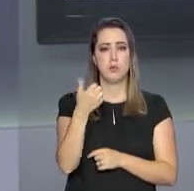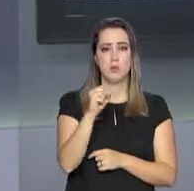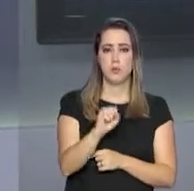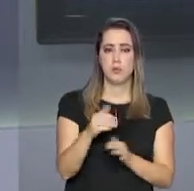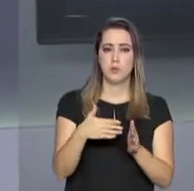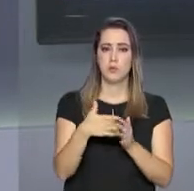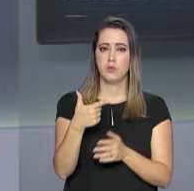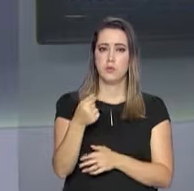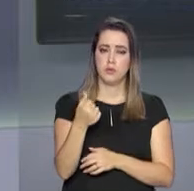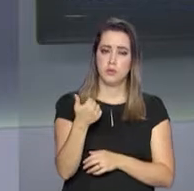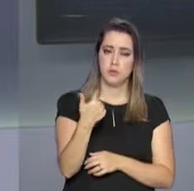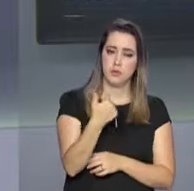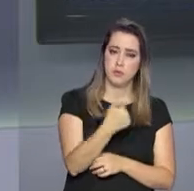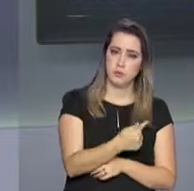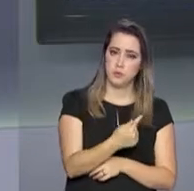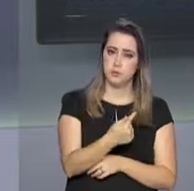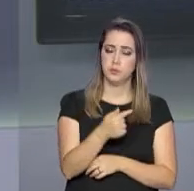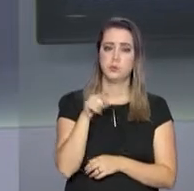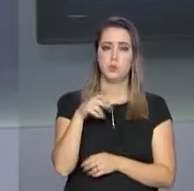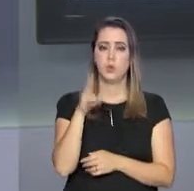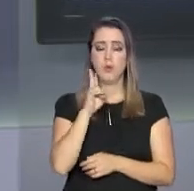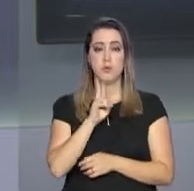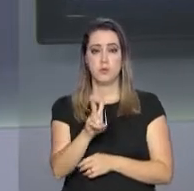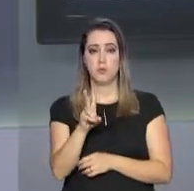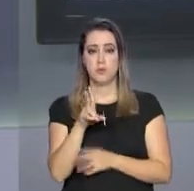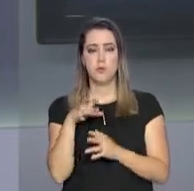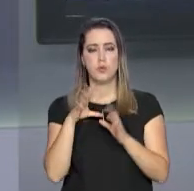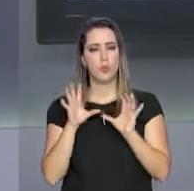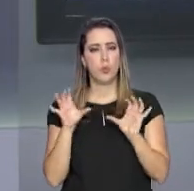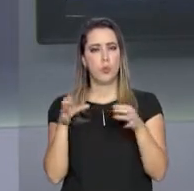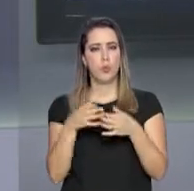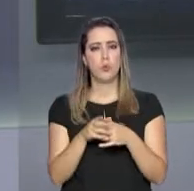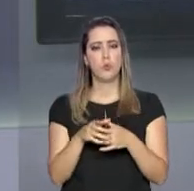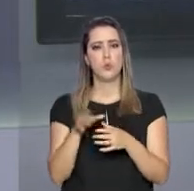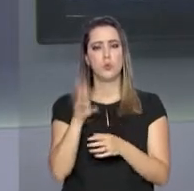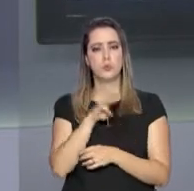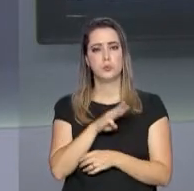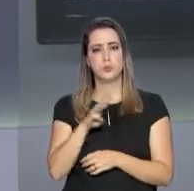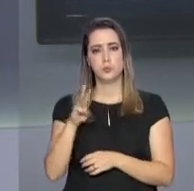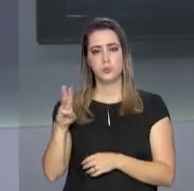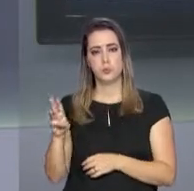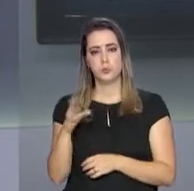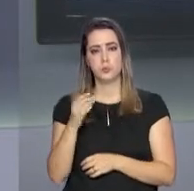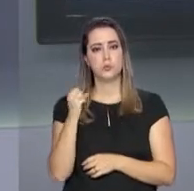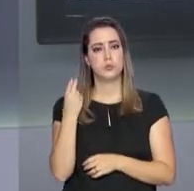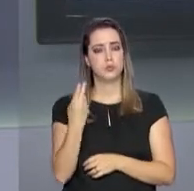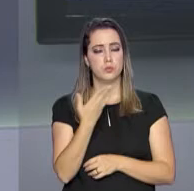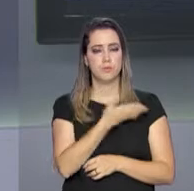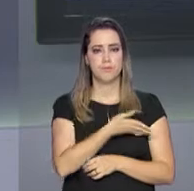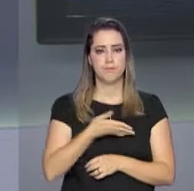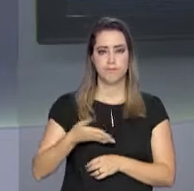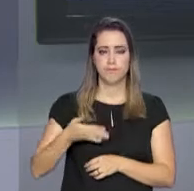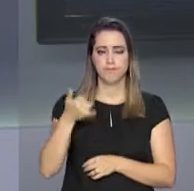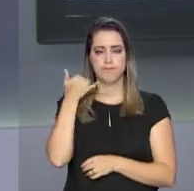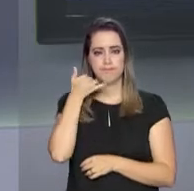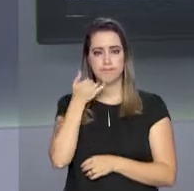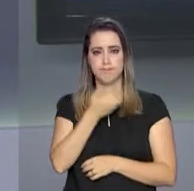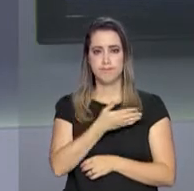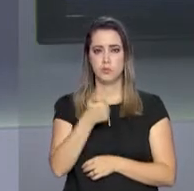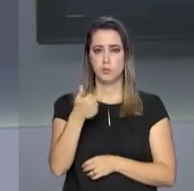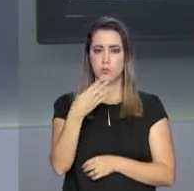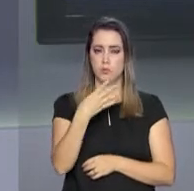2008 a 2017 a consulta ao lote pode ser feita no site da receita federal ou por meio do receitafone